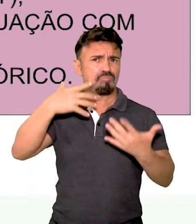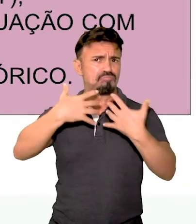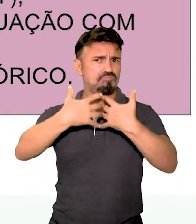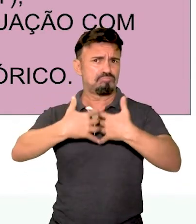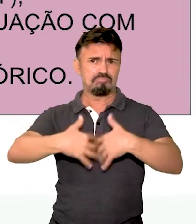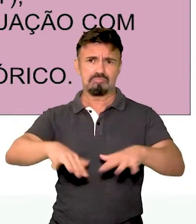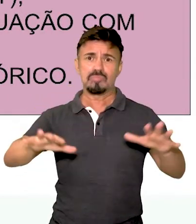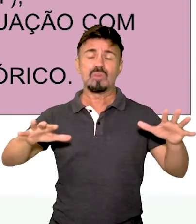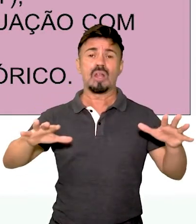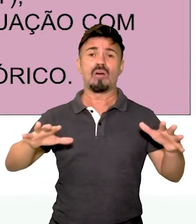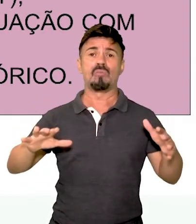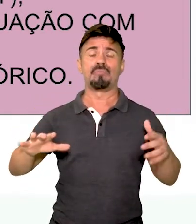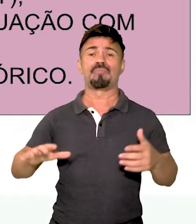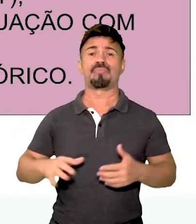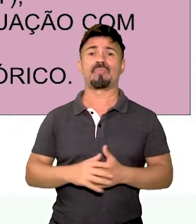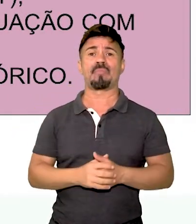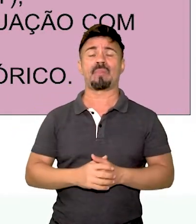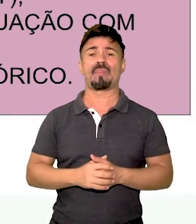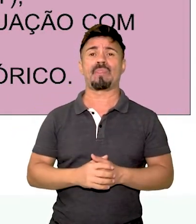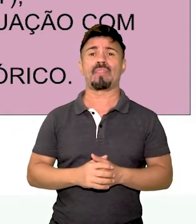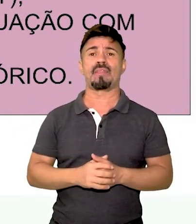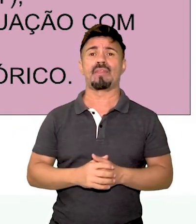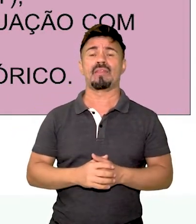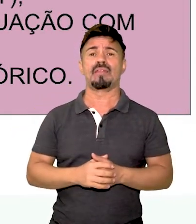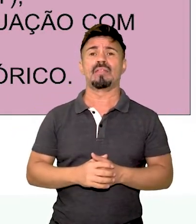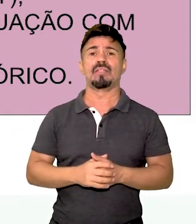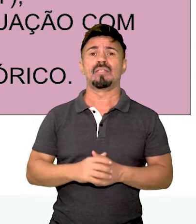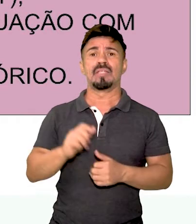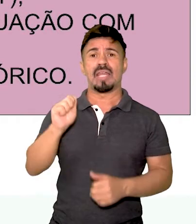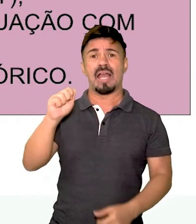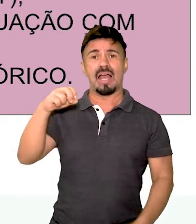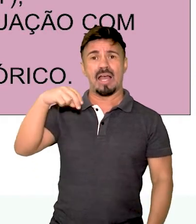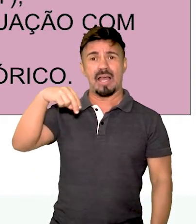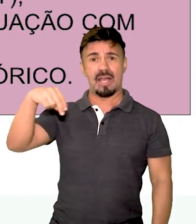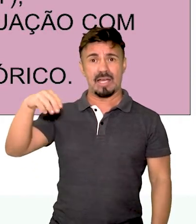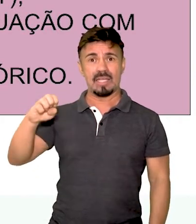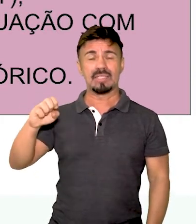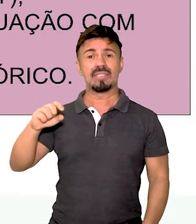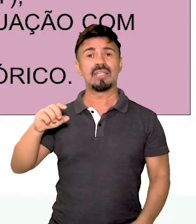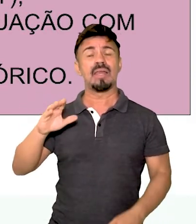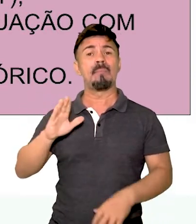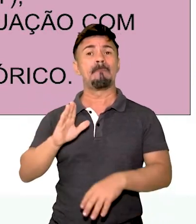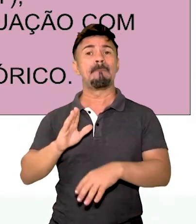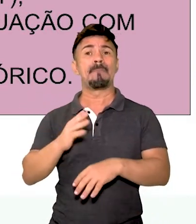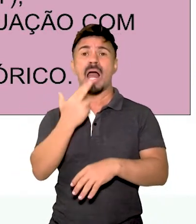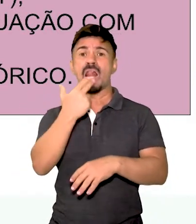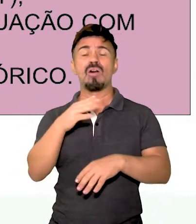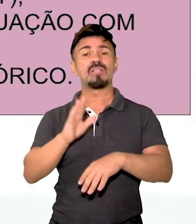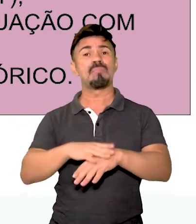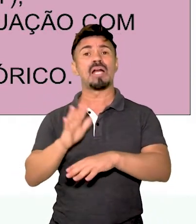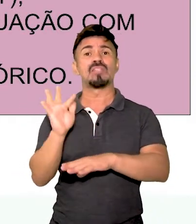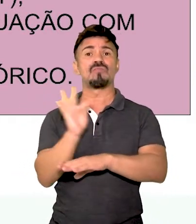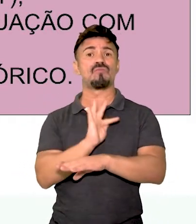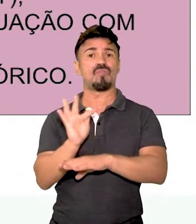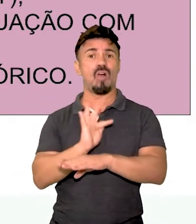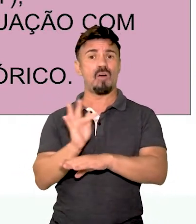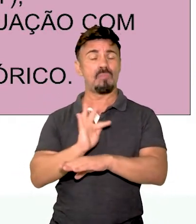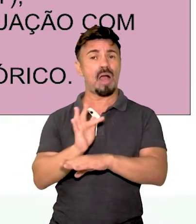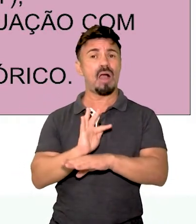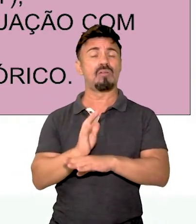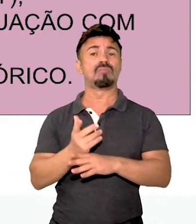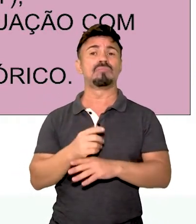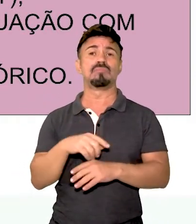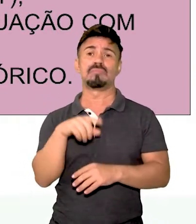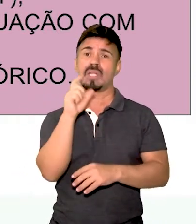certo? Já na linguagem no Diane, a gente vê que é uma linguagem mais formal, né? Ela vai